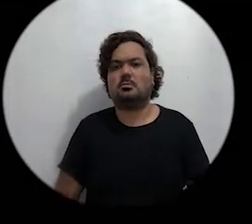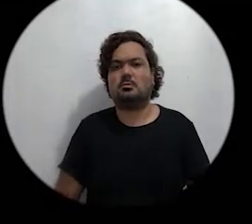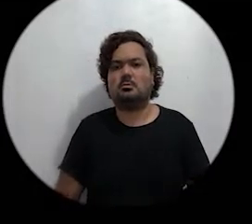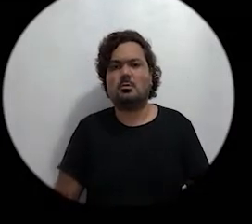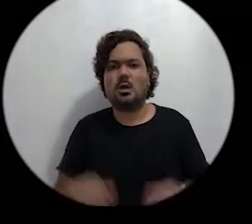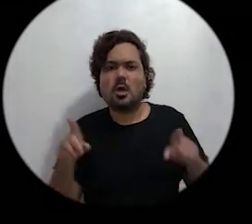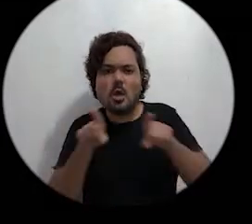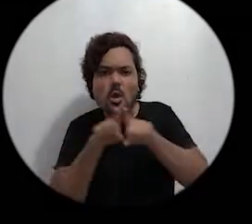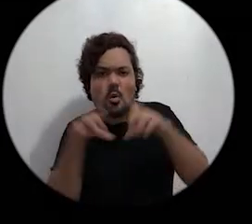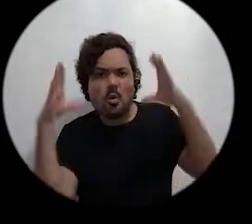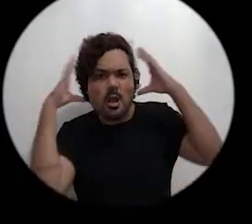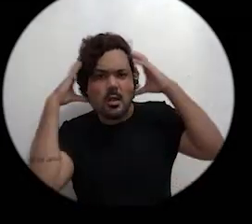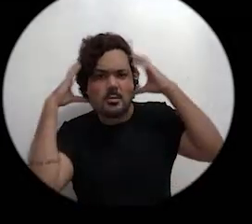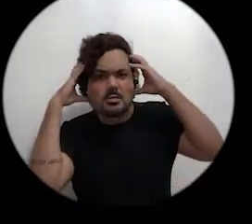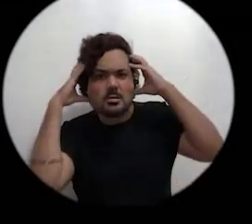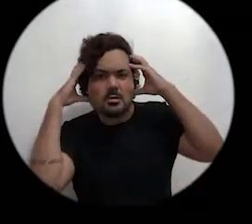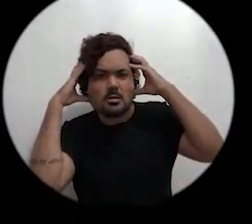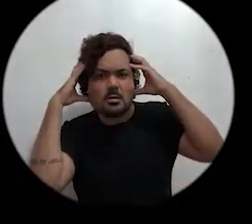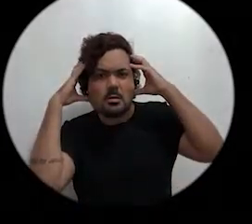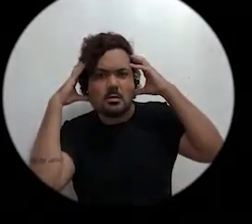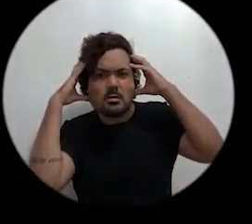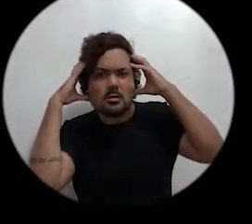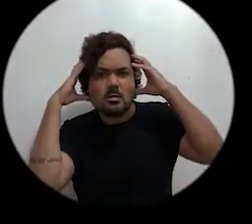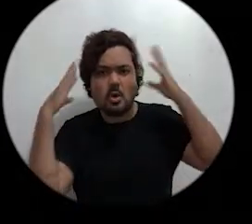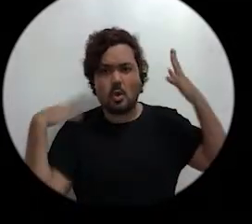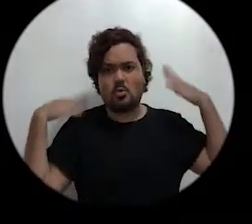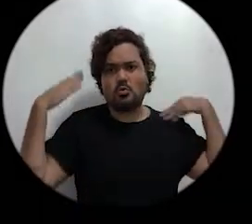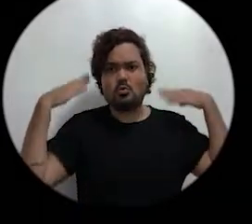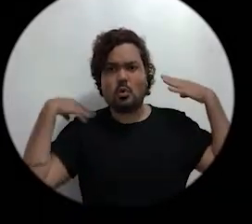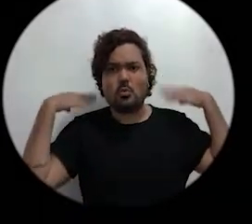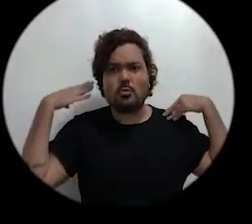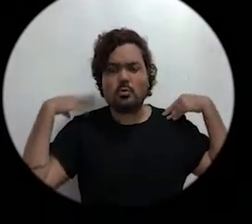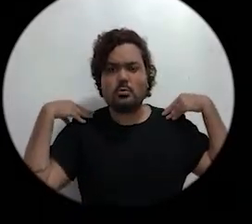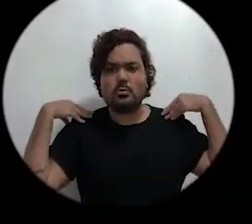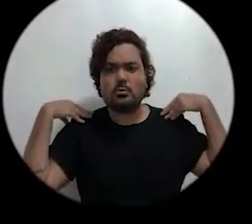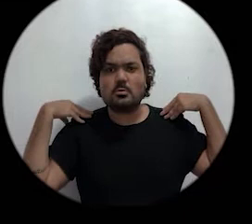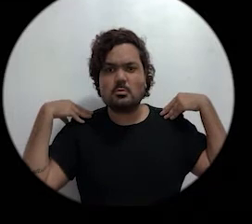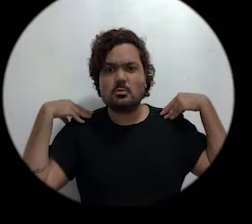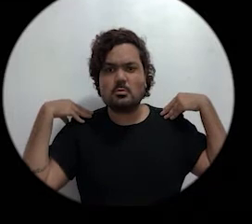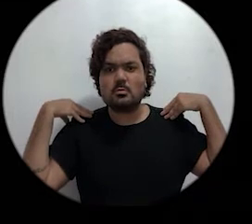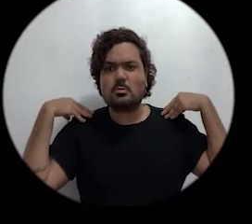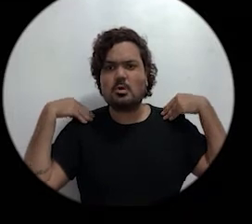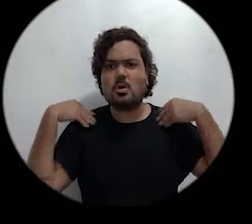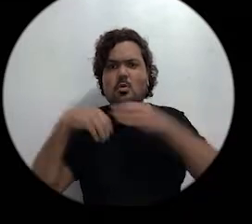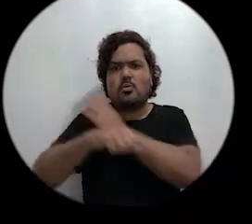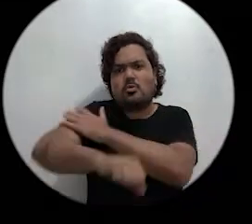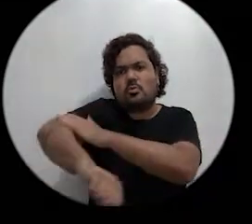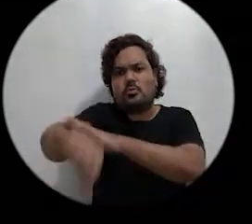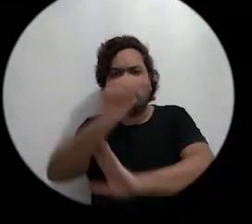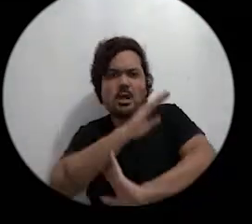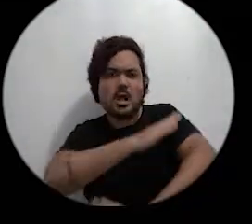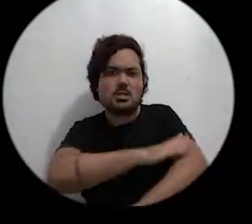Com a cabeça, os ombros, os braços,